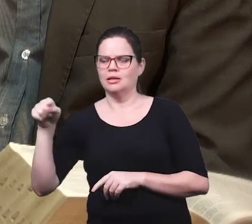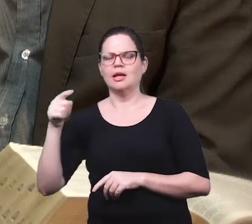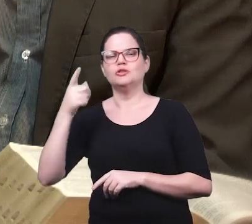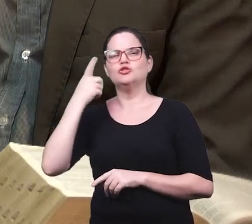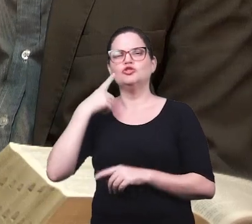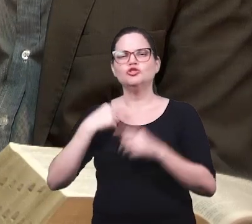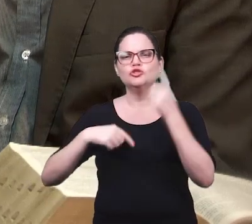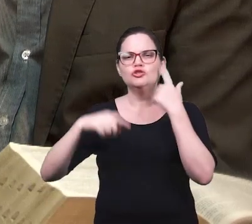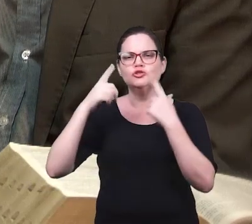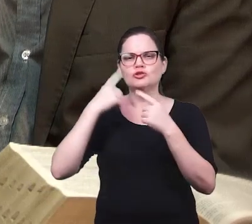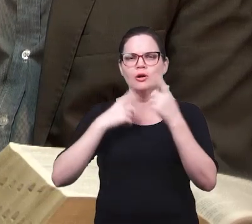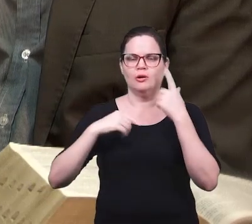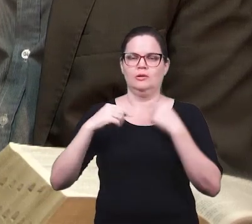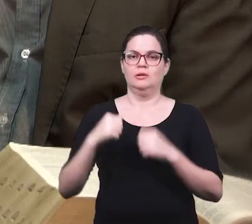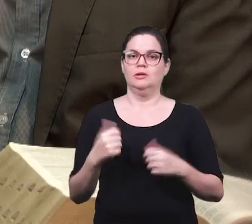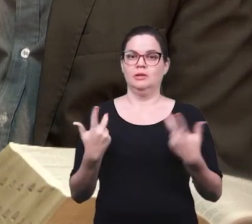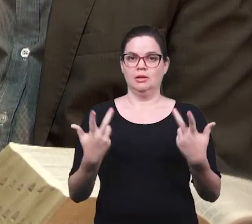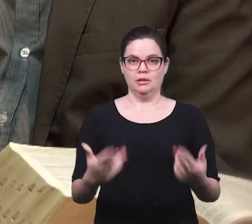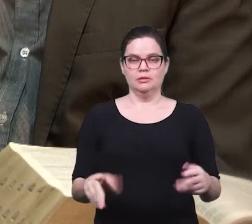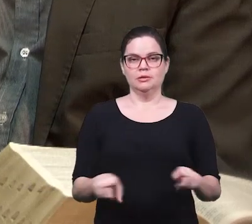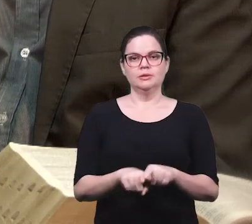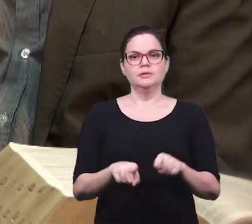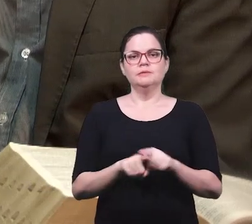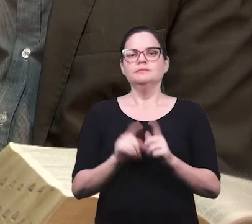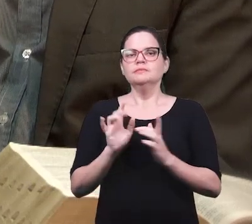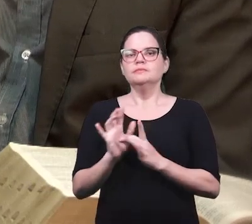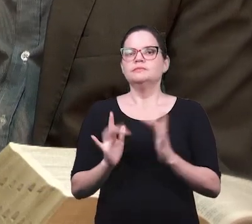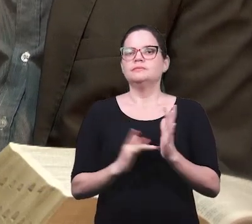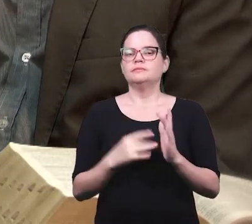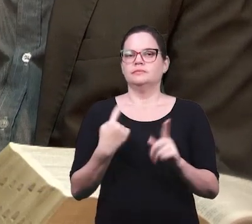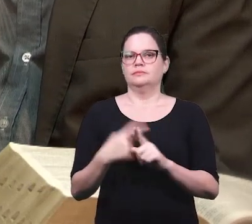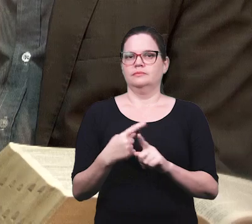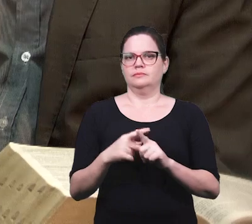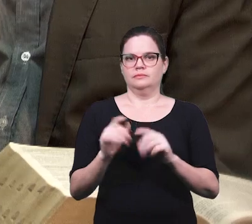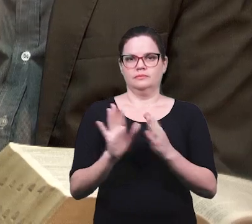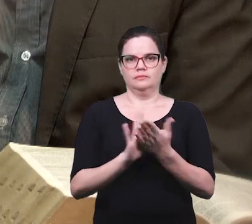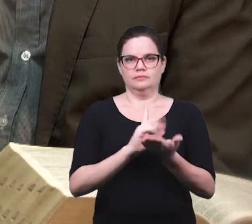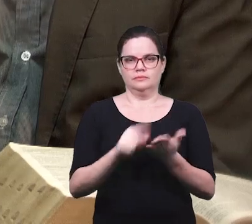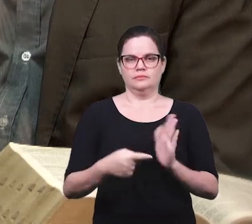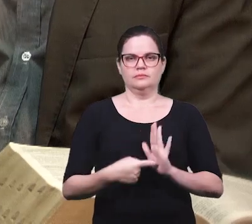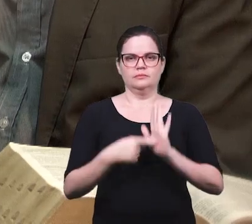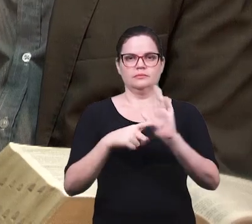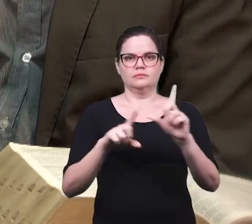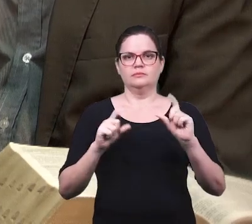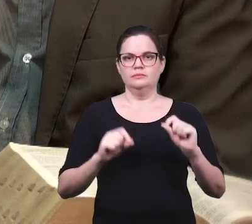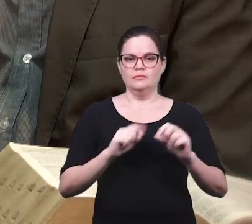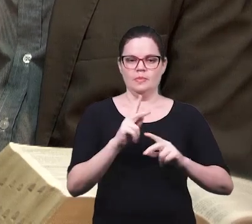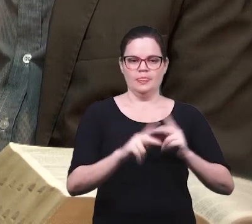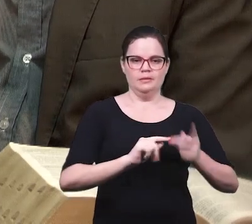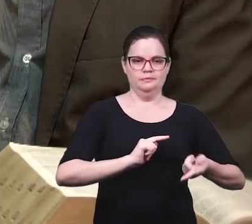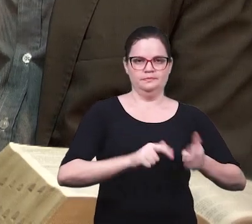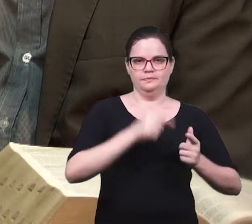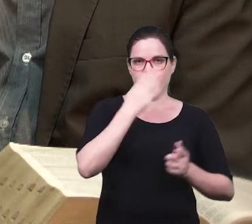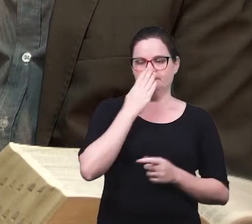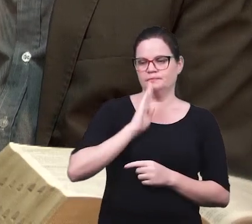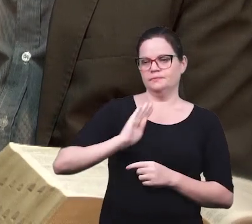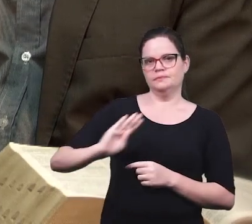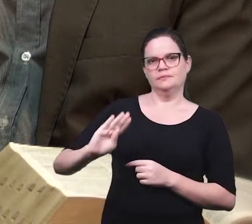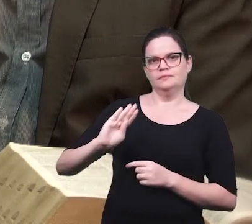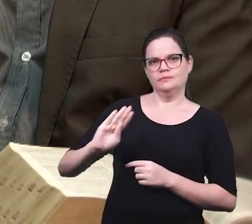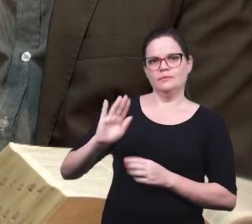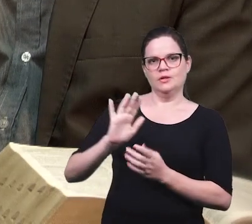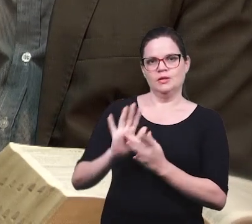uma vez para a figura profética do Senhor Jesus. Porque a palavra ela fala que foi rejeitado pelos seus, mas haverá